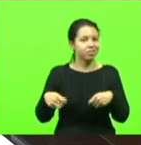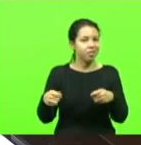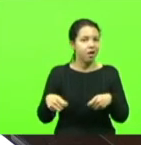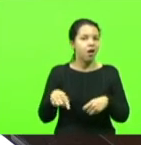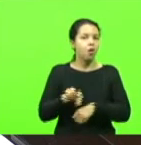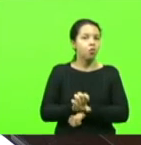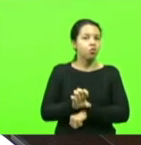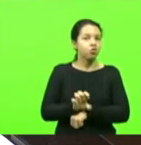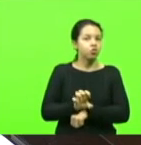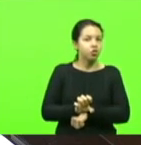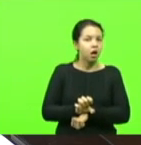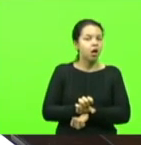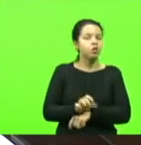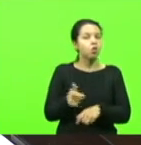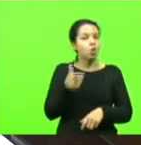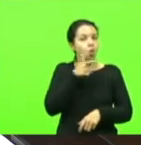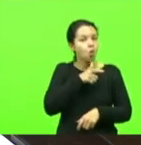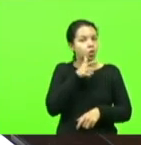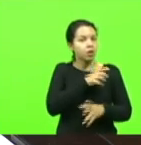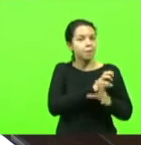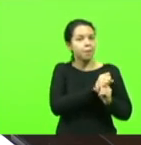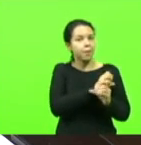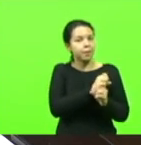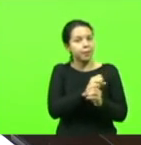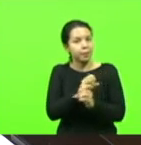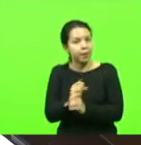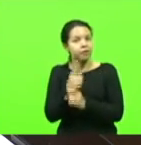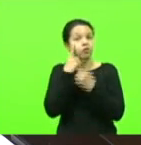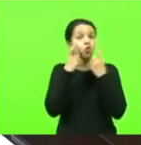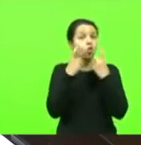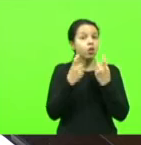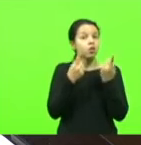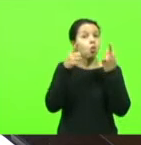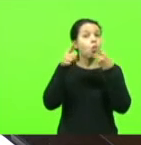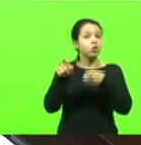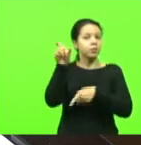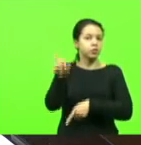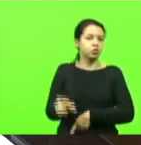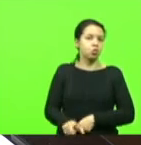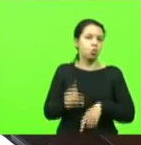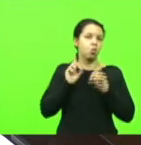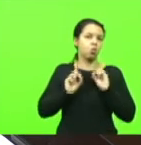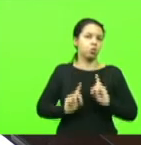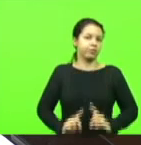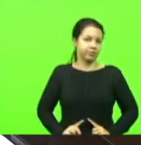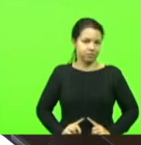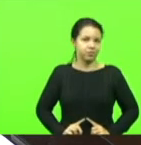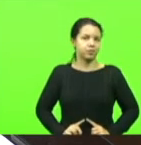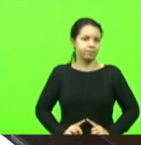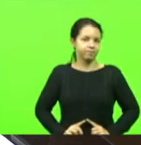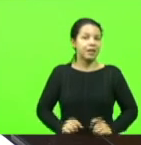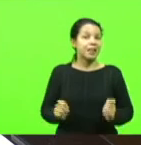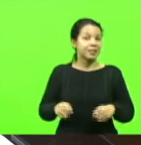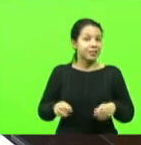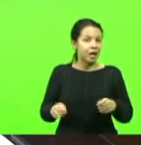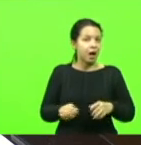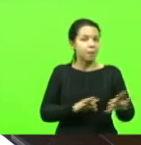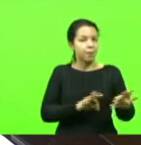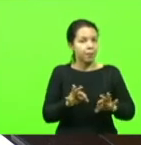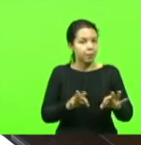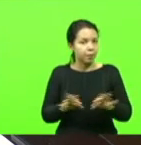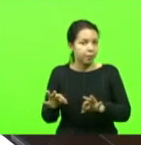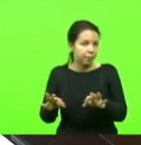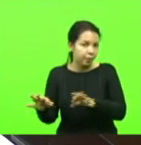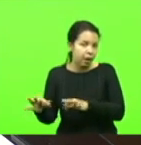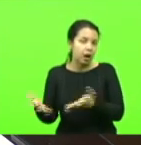estado é quantifique os números de violência contra a pessoa com deficiência e construa aí um